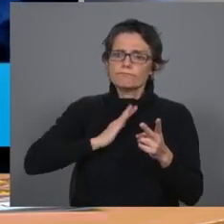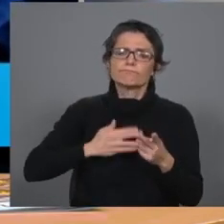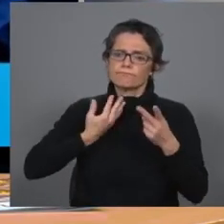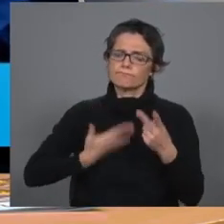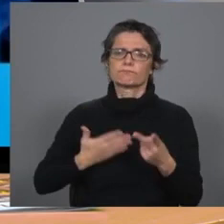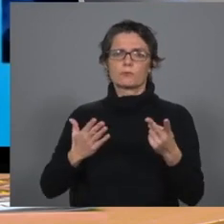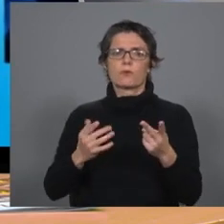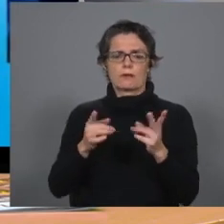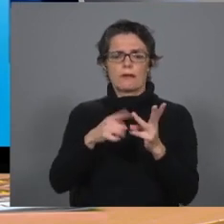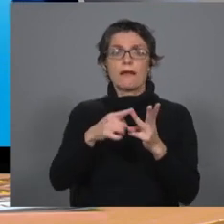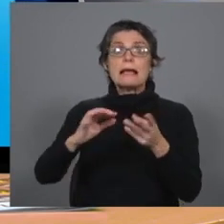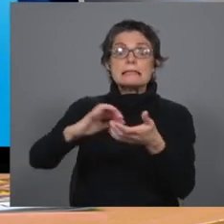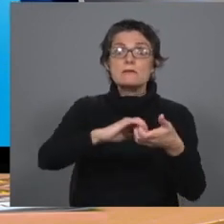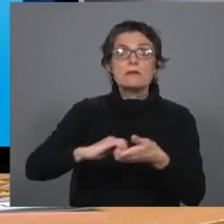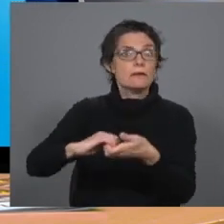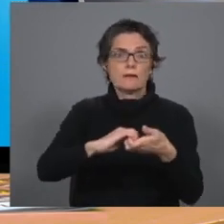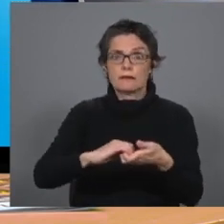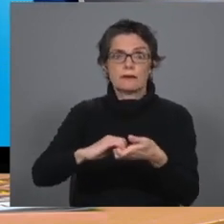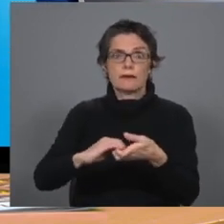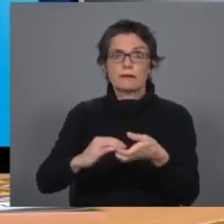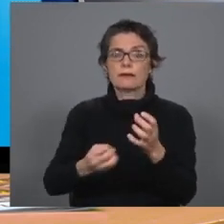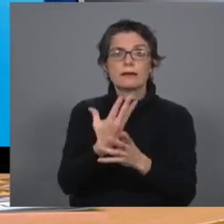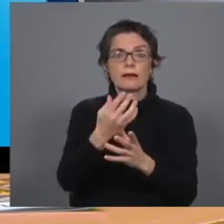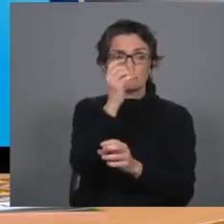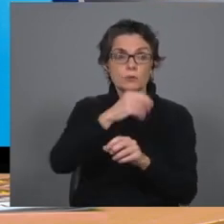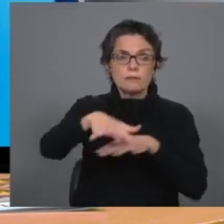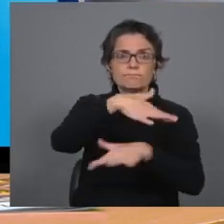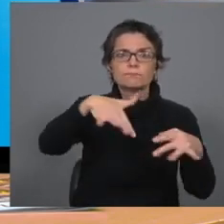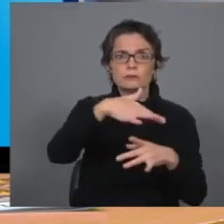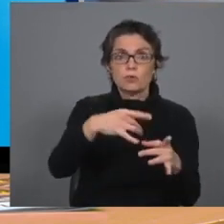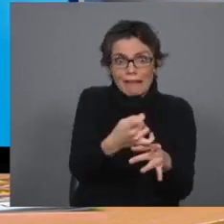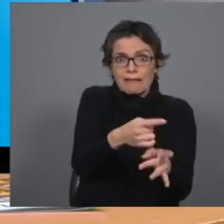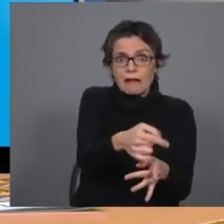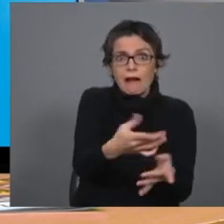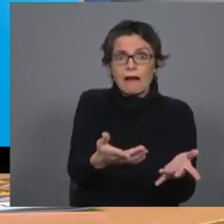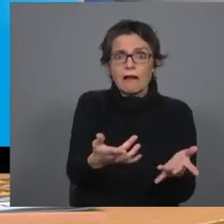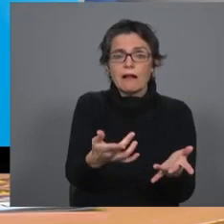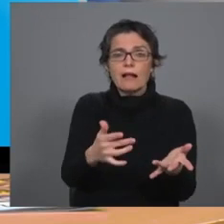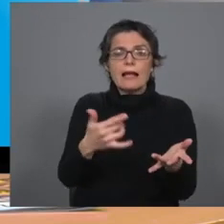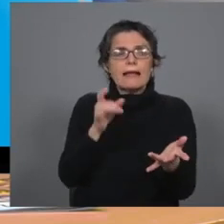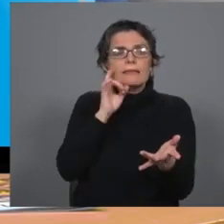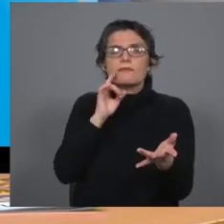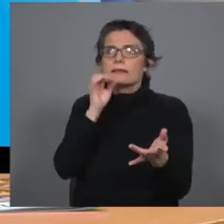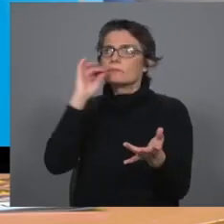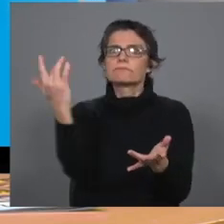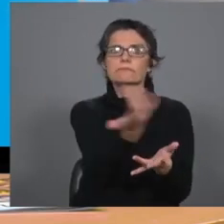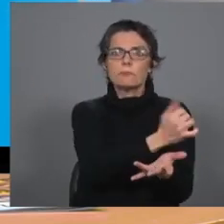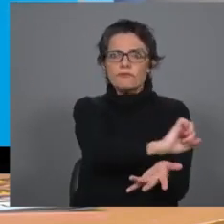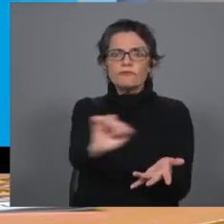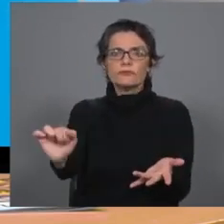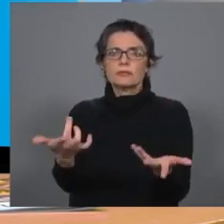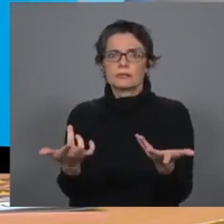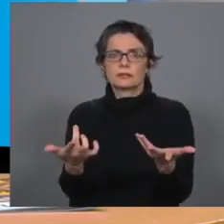exista solidariedade com estes povos mais necessitados, defendendo o meio ambiente onde eles vivem, como foi, por exemplo, e